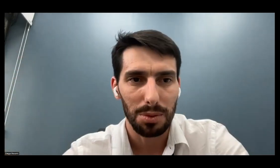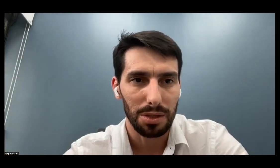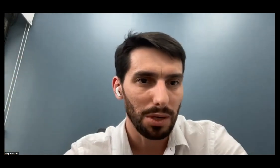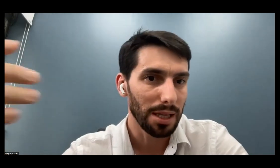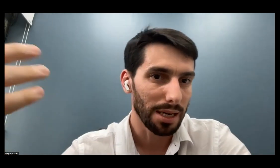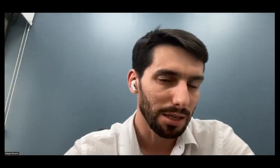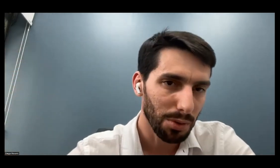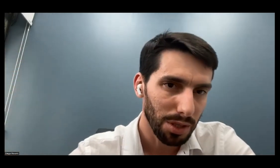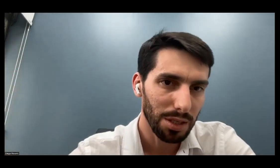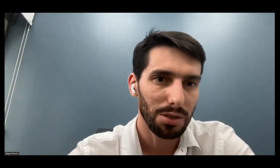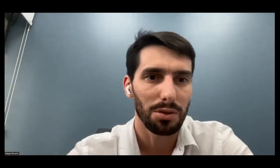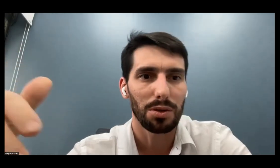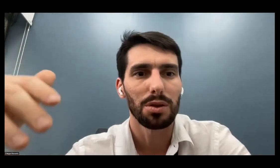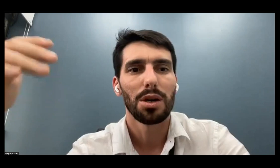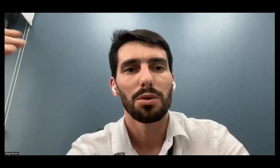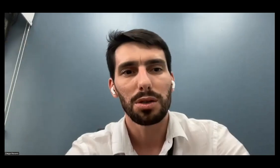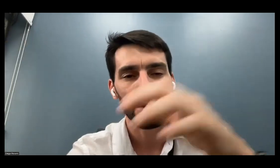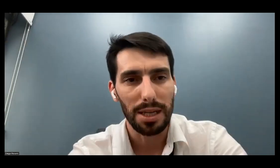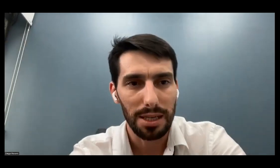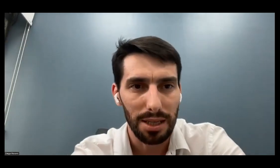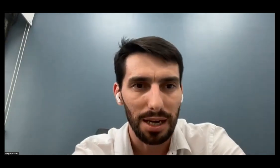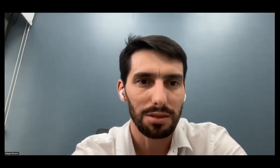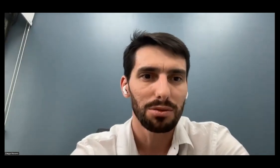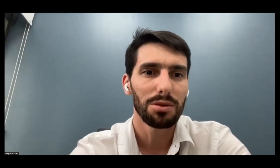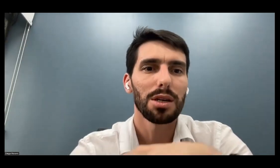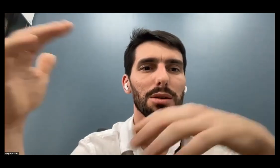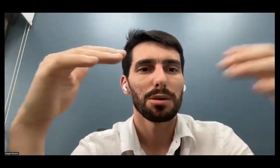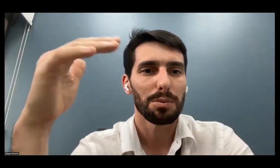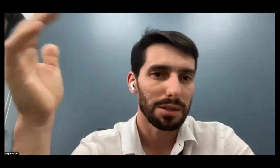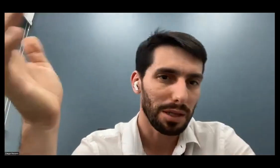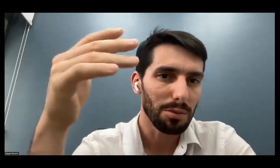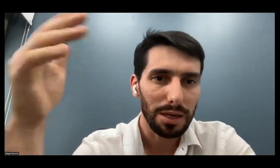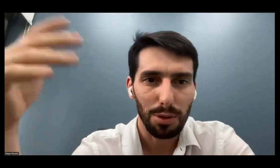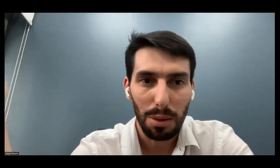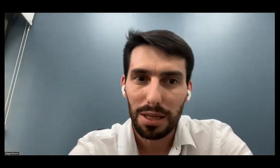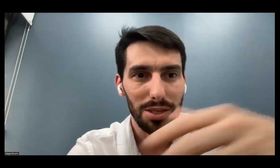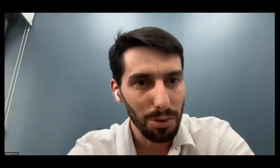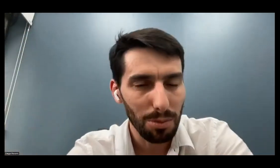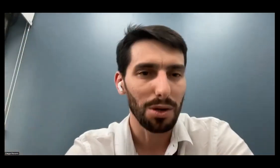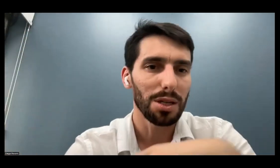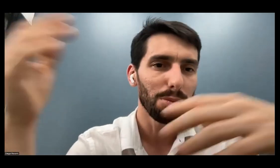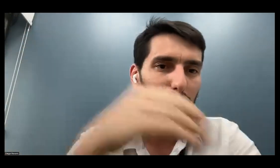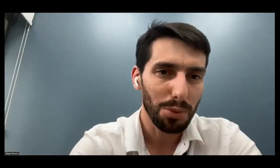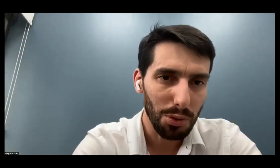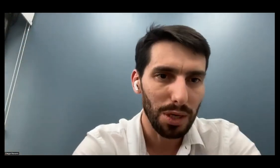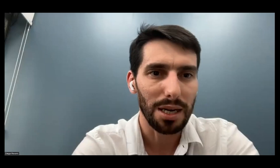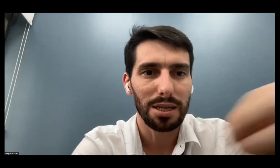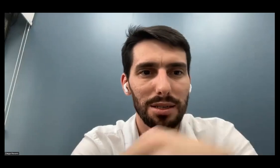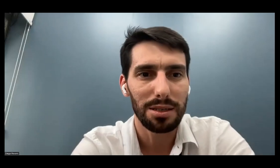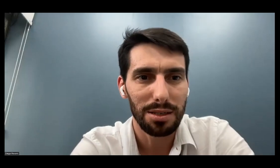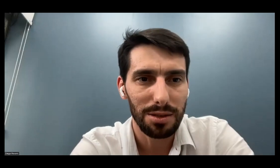ele percebe, o alerta é importante. Quando o indivíduo é alertado, tem uma probabilidade aí muito maior